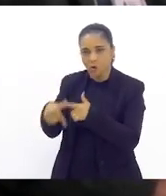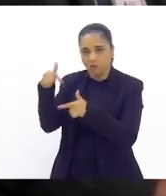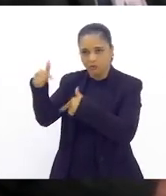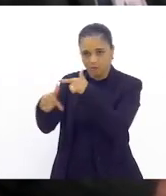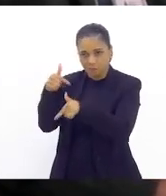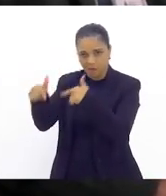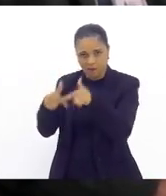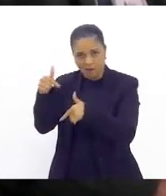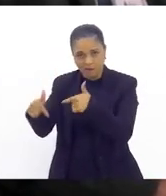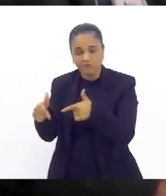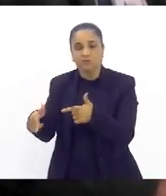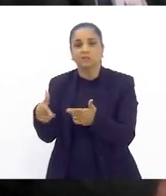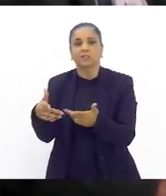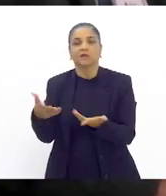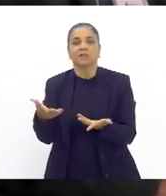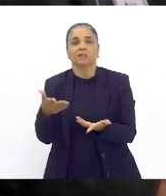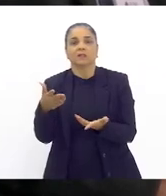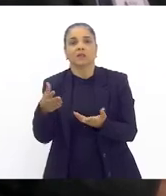levar